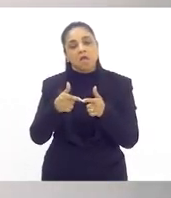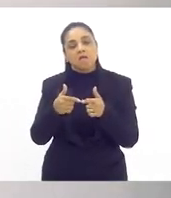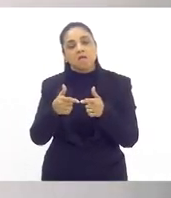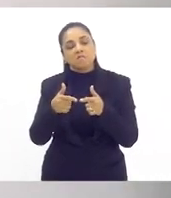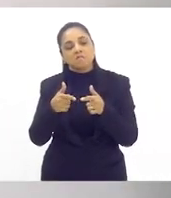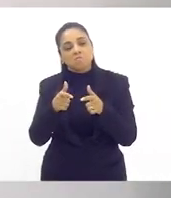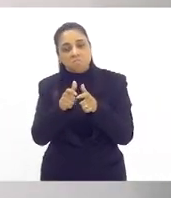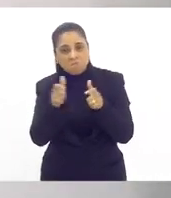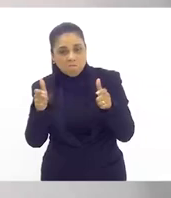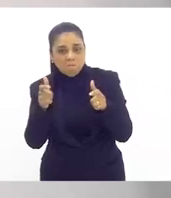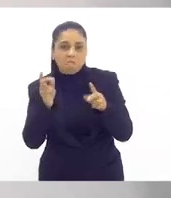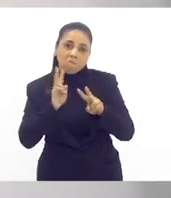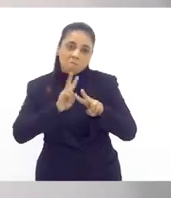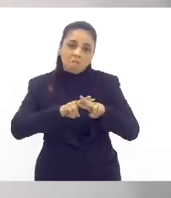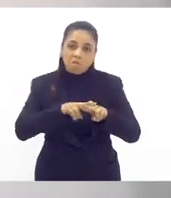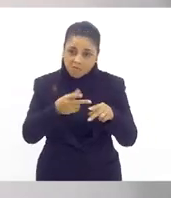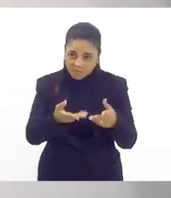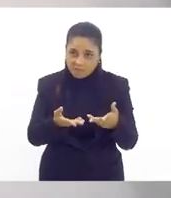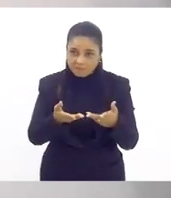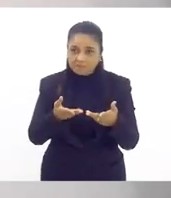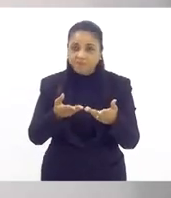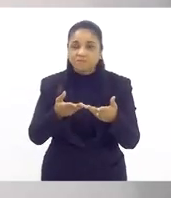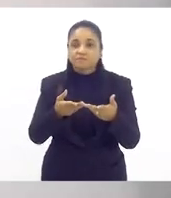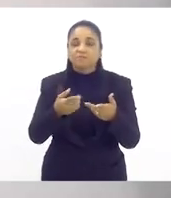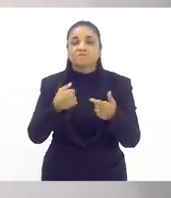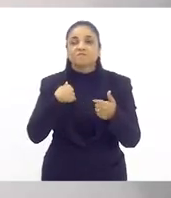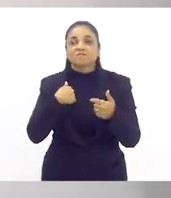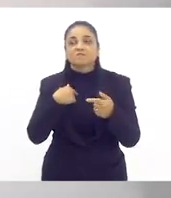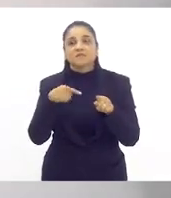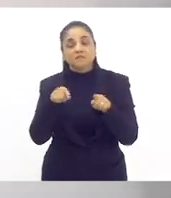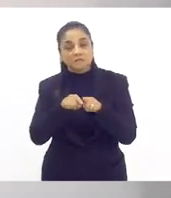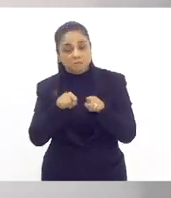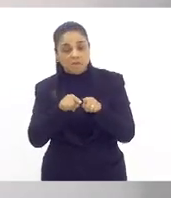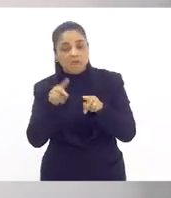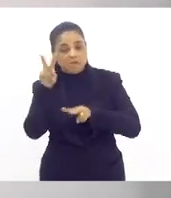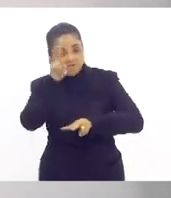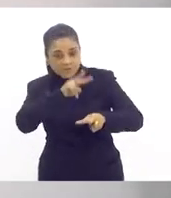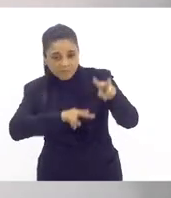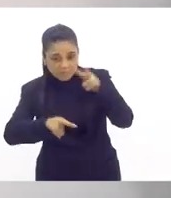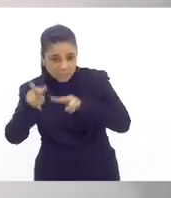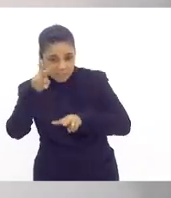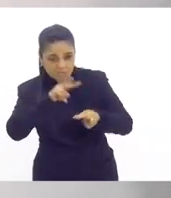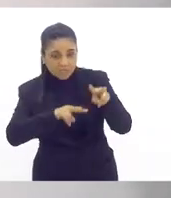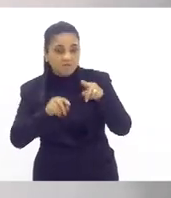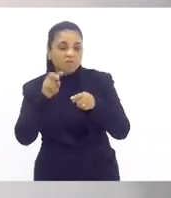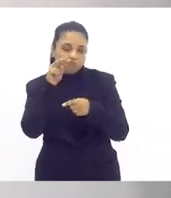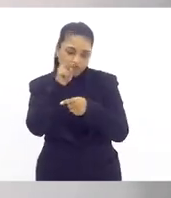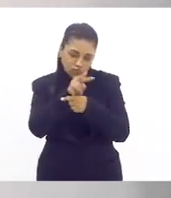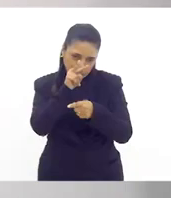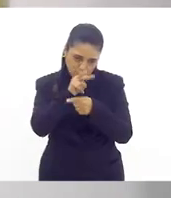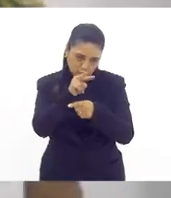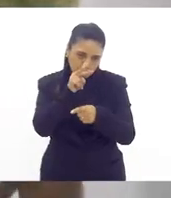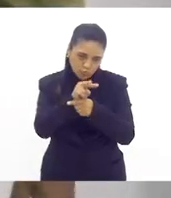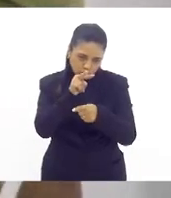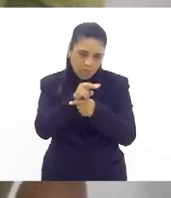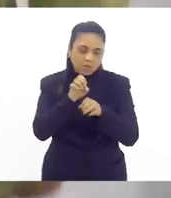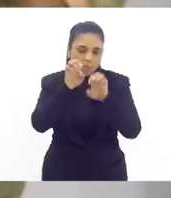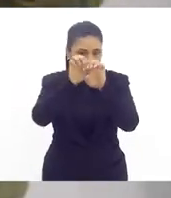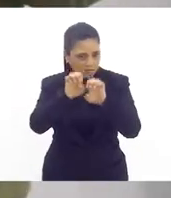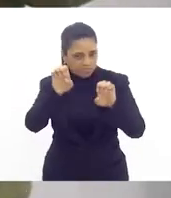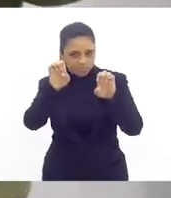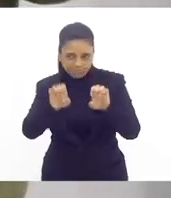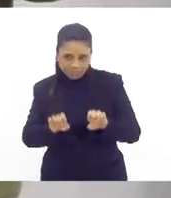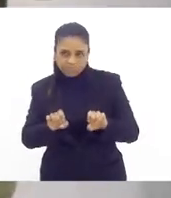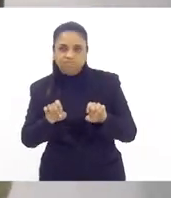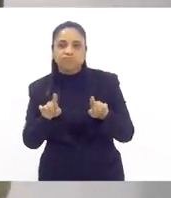relação a isso e a gente também não só essa parte mais visível da Preservação mas a gente precisa de uma questão mais de infraestrutura mesmo